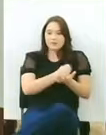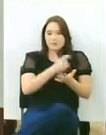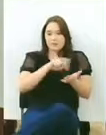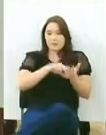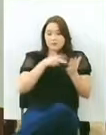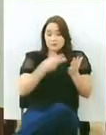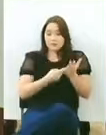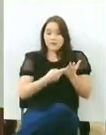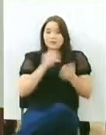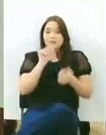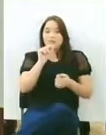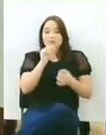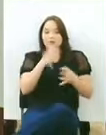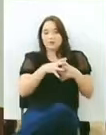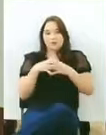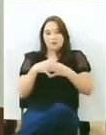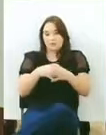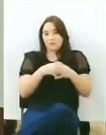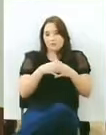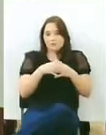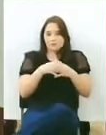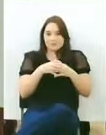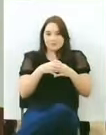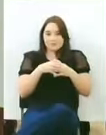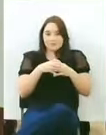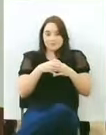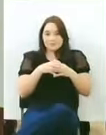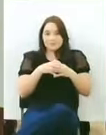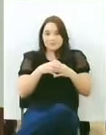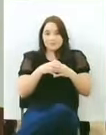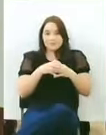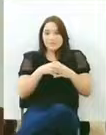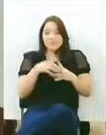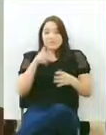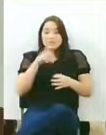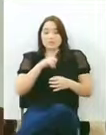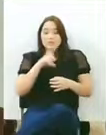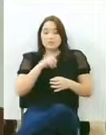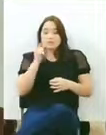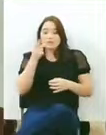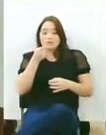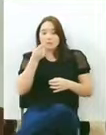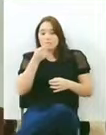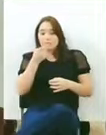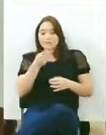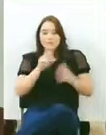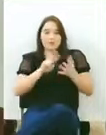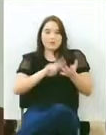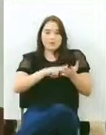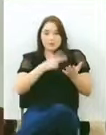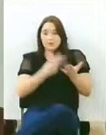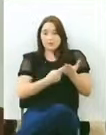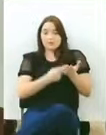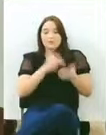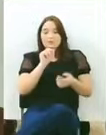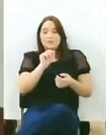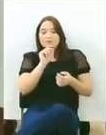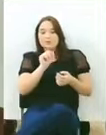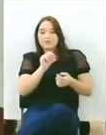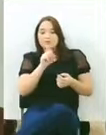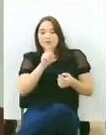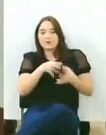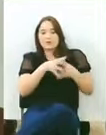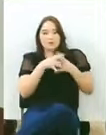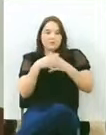Testamento inteiro traduz por comunhão. A palavra koinonia. Pedro está dizendo: